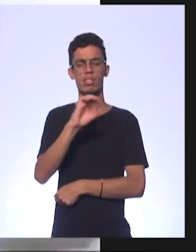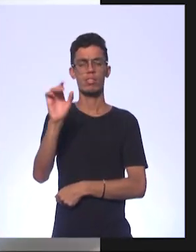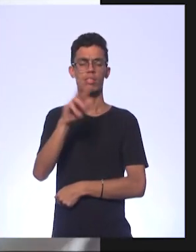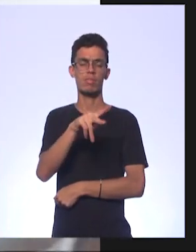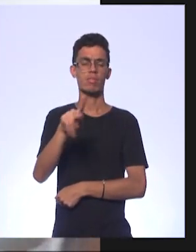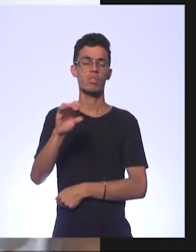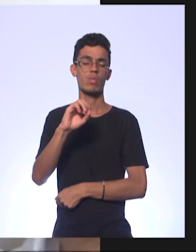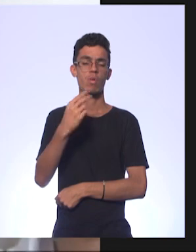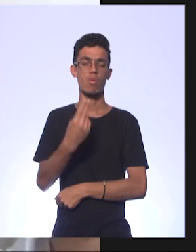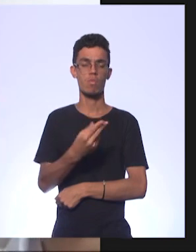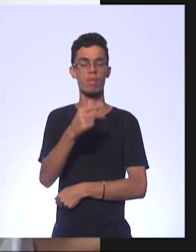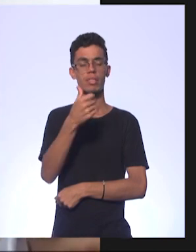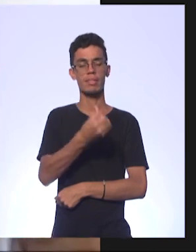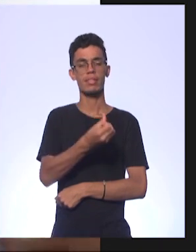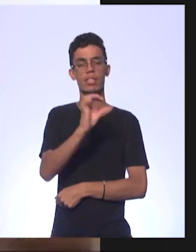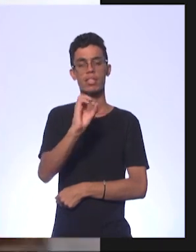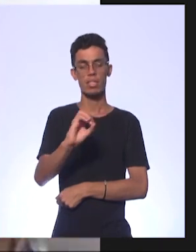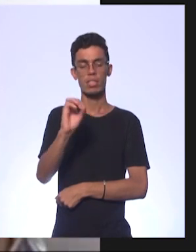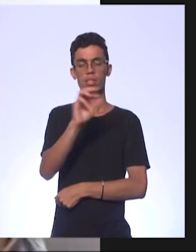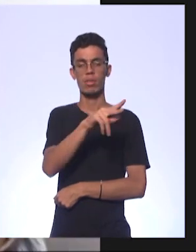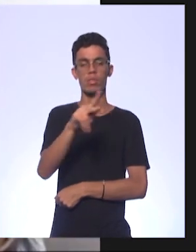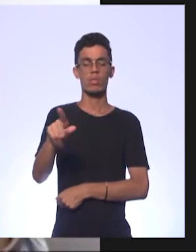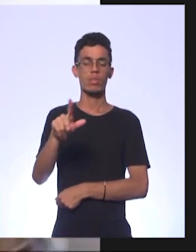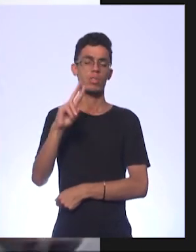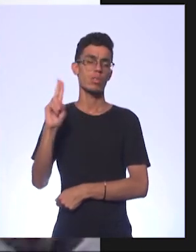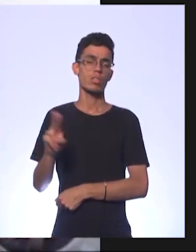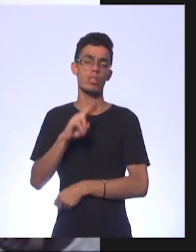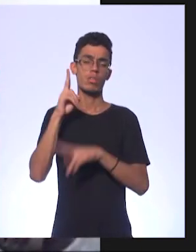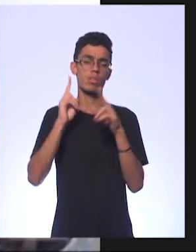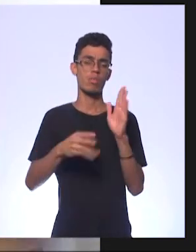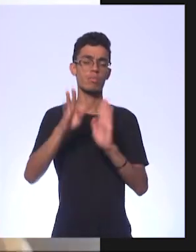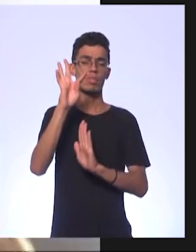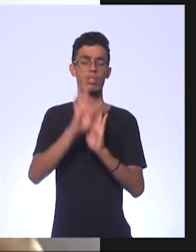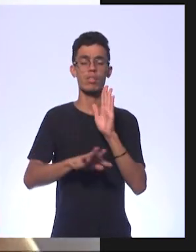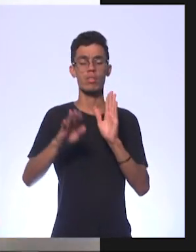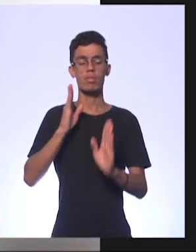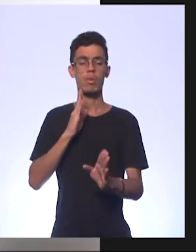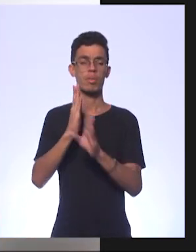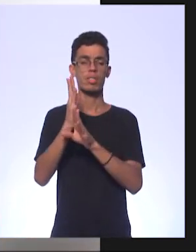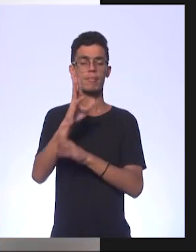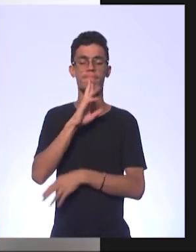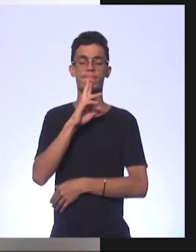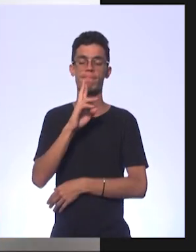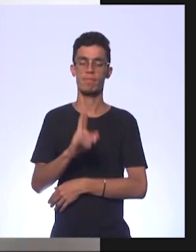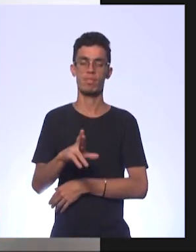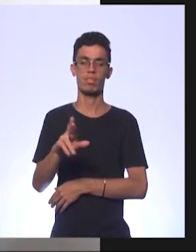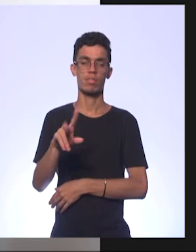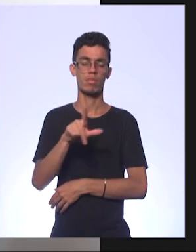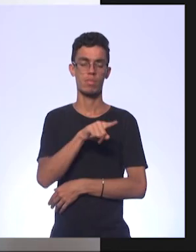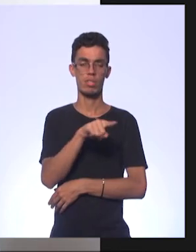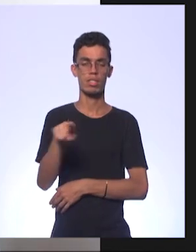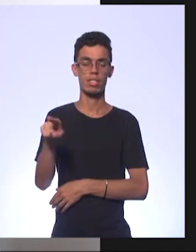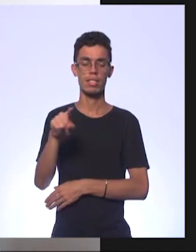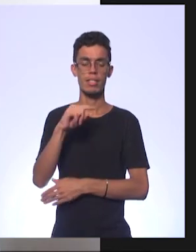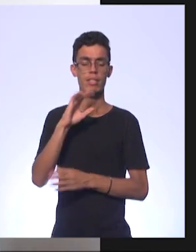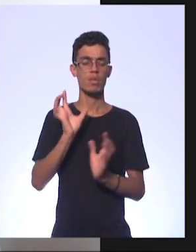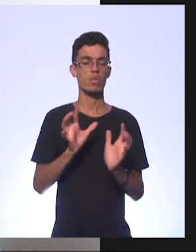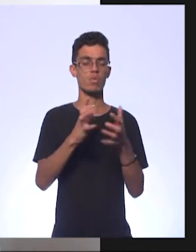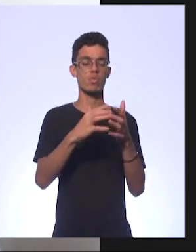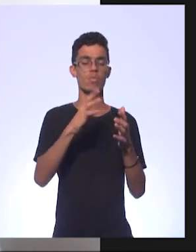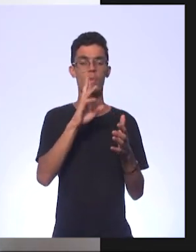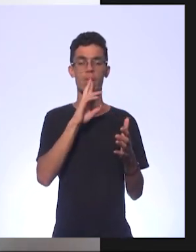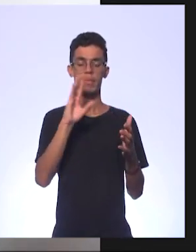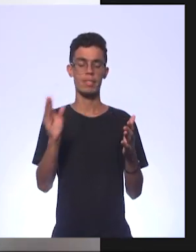professores que estão utilizando o mesmo texto. Ora, vocês iriam encontrar respostas, falou, opa, deixa eu colocar isso lá no grupo,